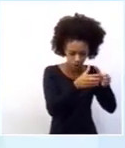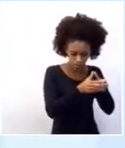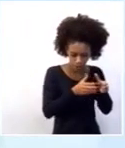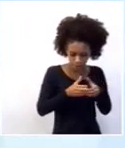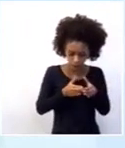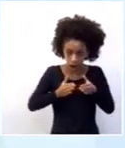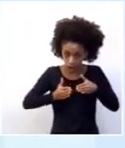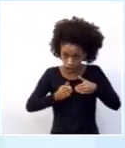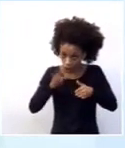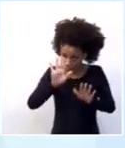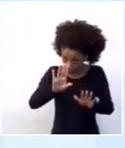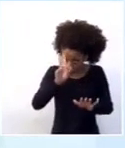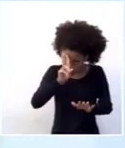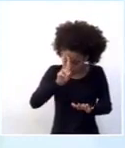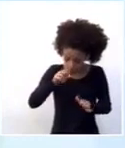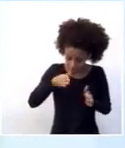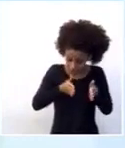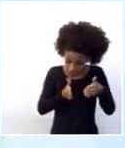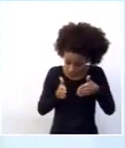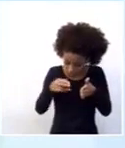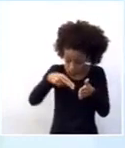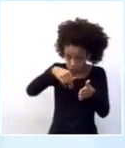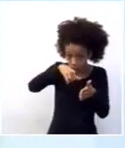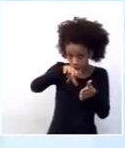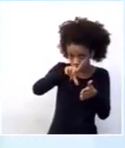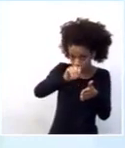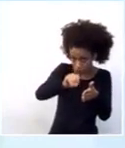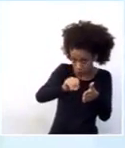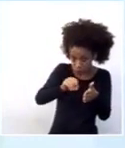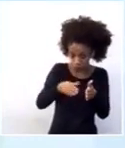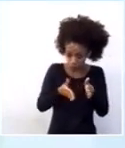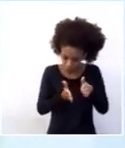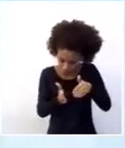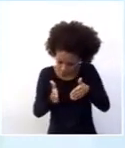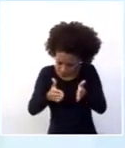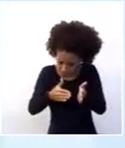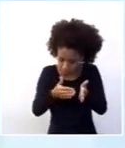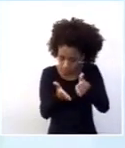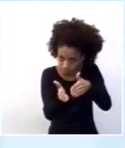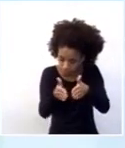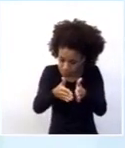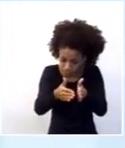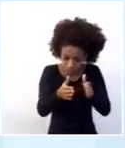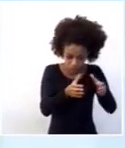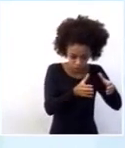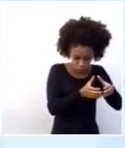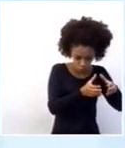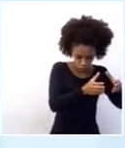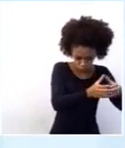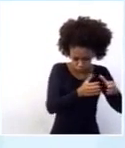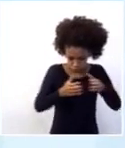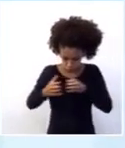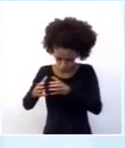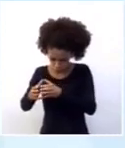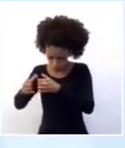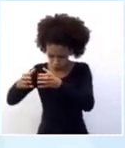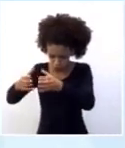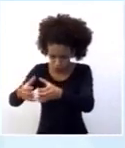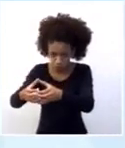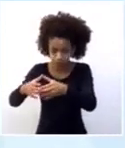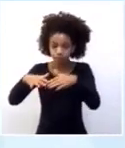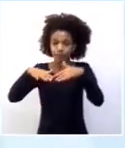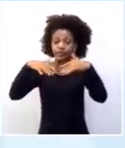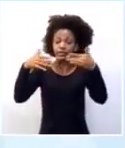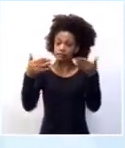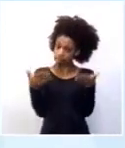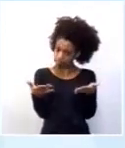ali da parte mais próxima ao mar Mediterrâneo do delta, até indo para a parte mais alta do Rio Nilo, né? Então